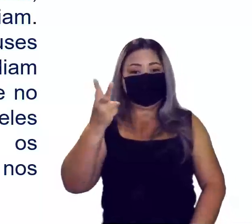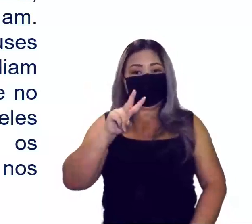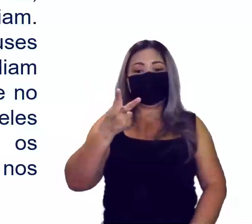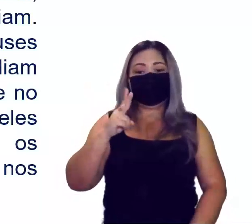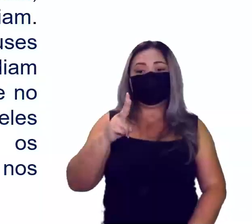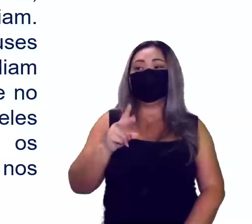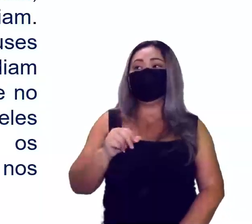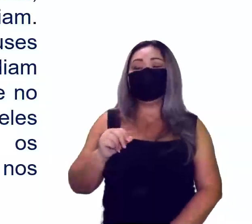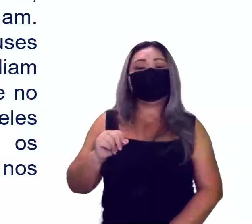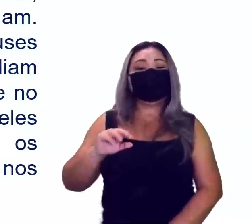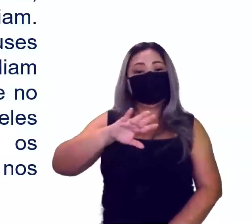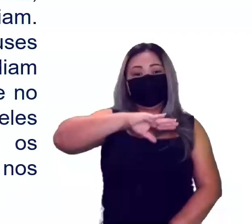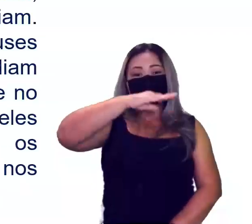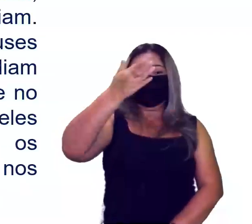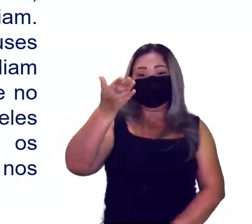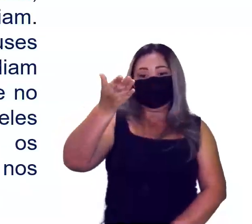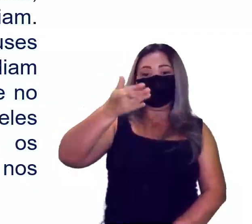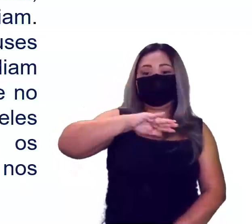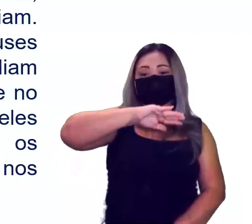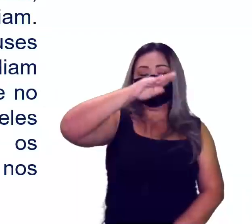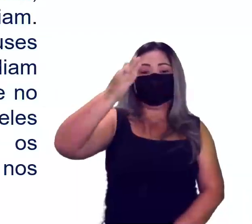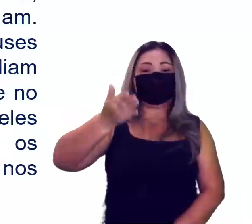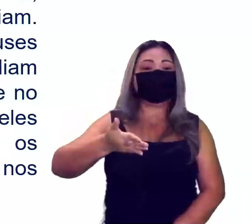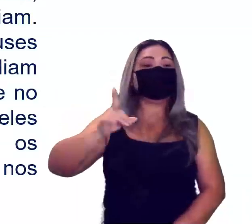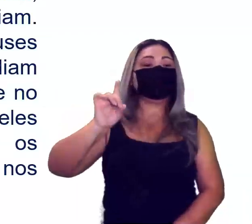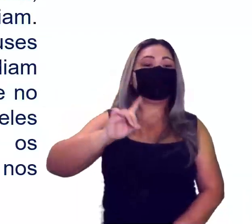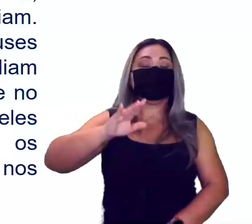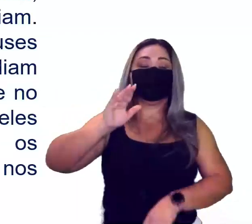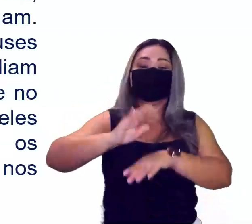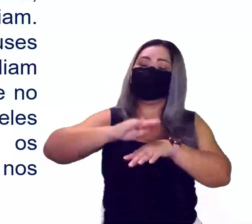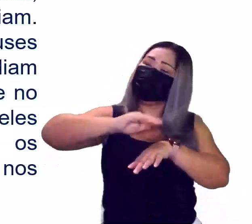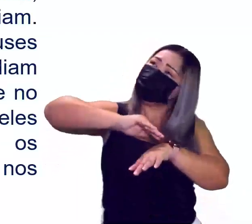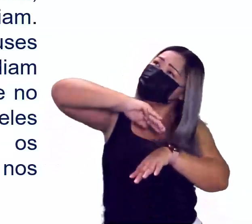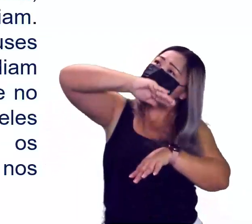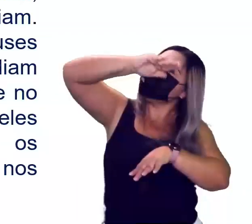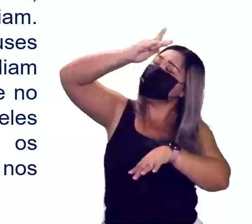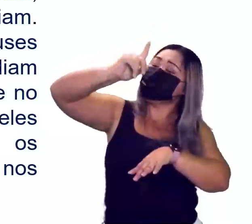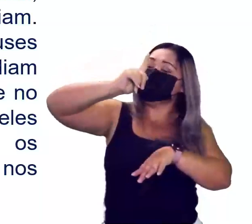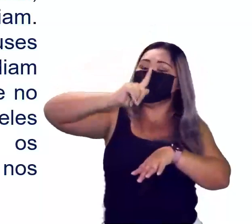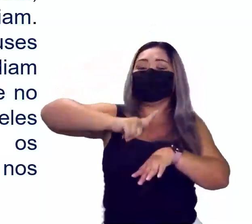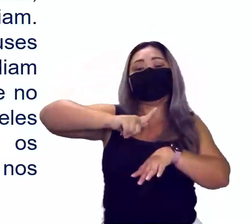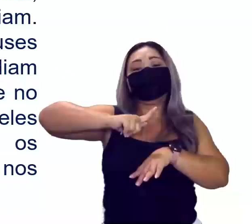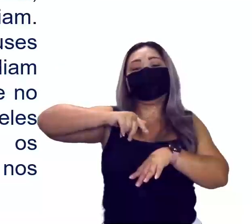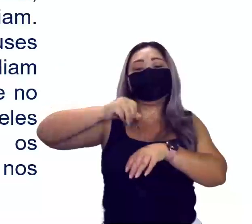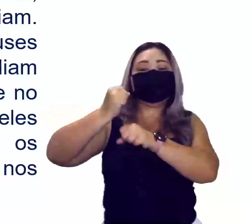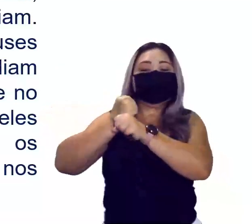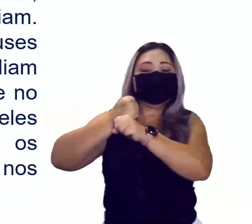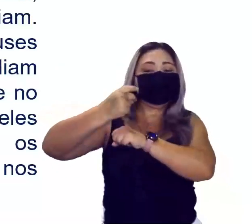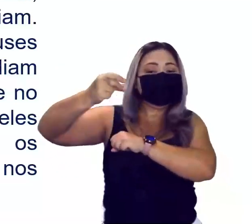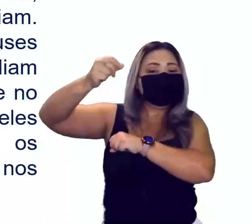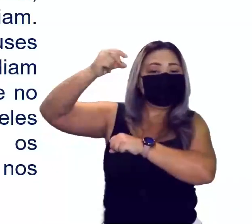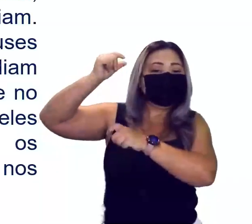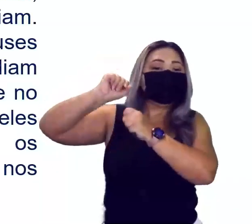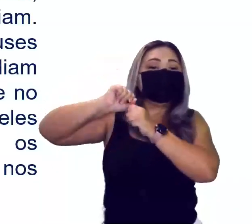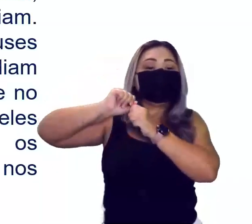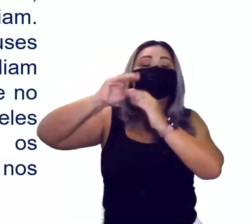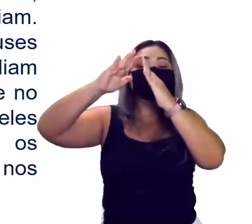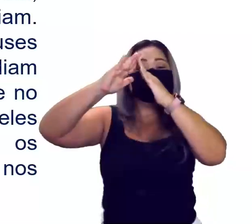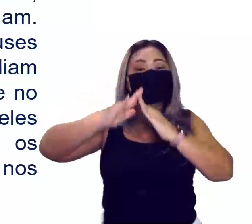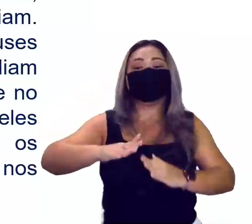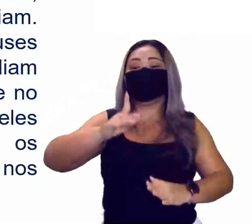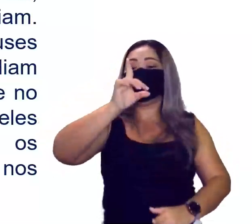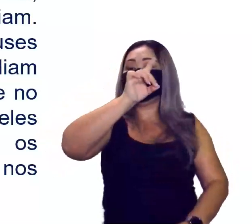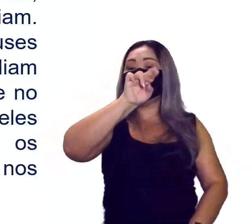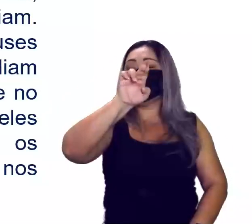nomes, tá? Pode ser um ou outro. Era a montanha mais alta da Grécia Antiga e era considerada a morada dos